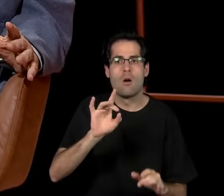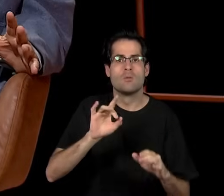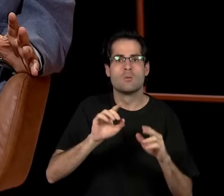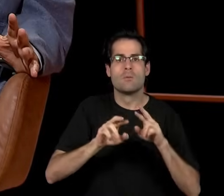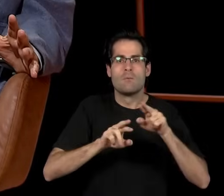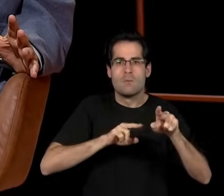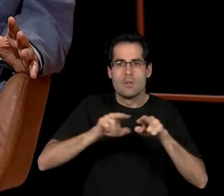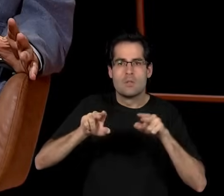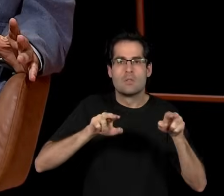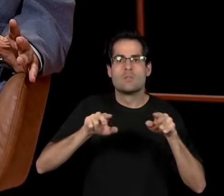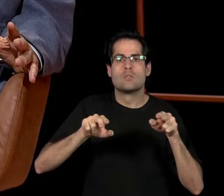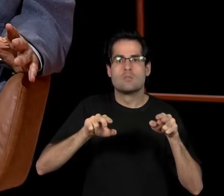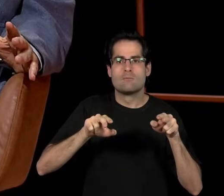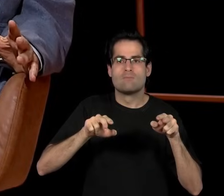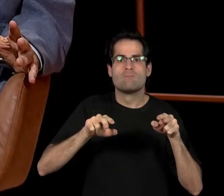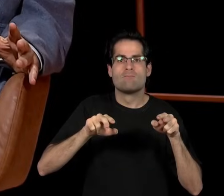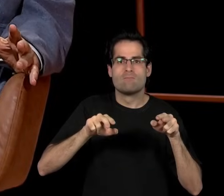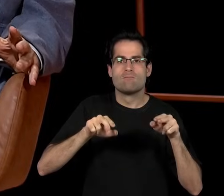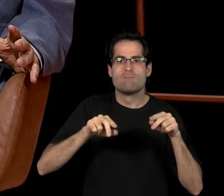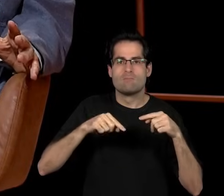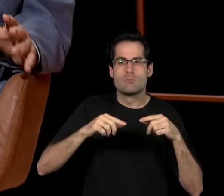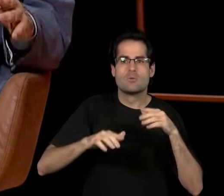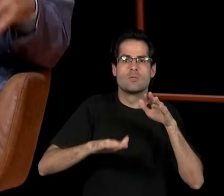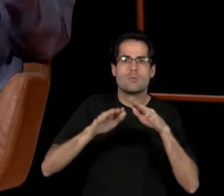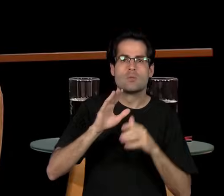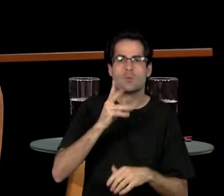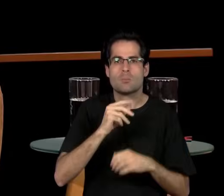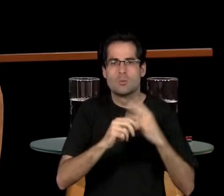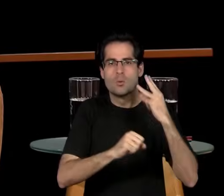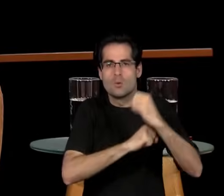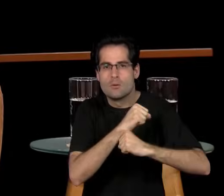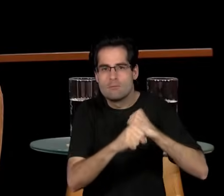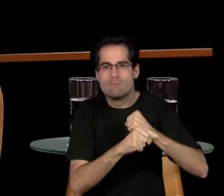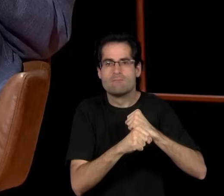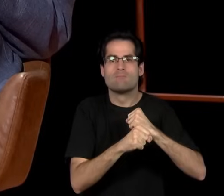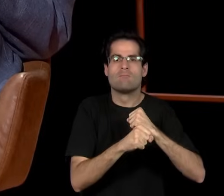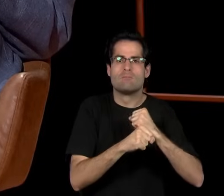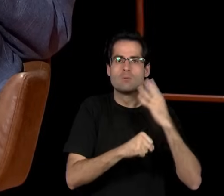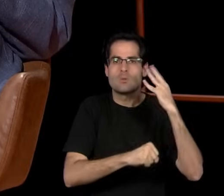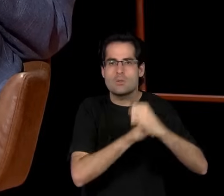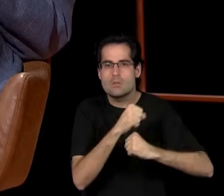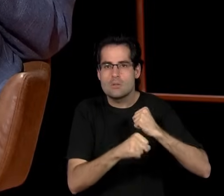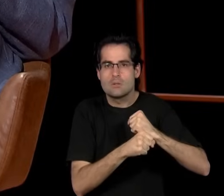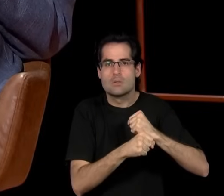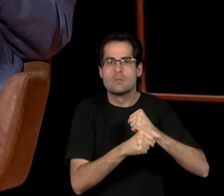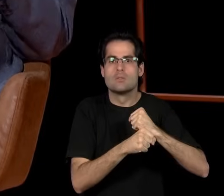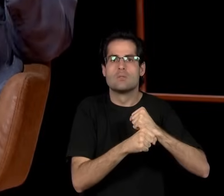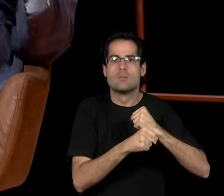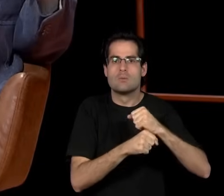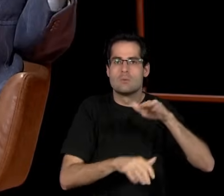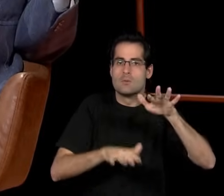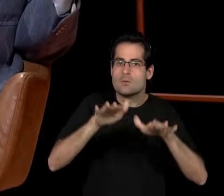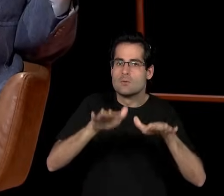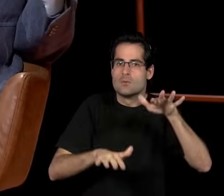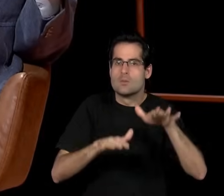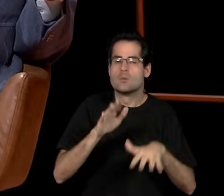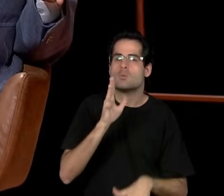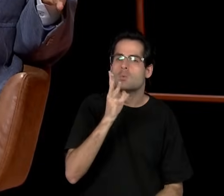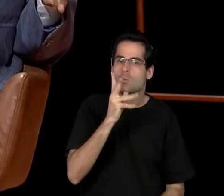levar 3 anos ou mais. Para mim contratar Ray Conniff, eu levei 10 anos. Caramba!